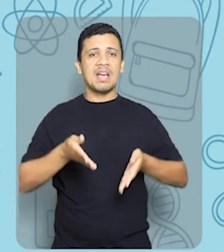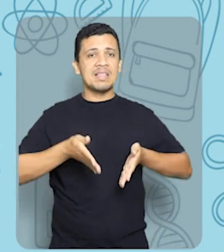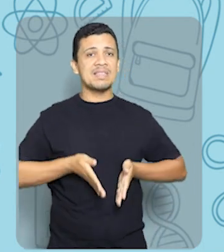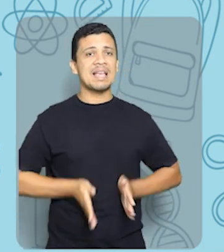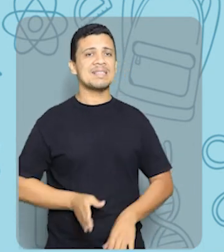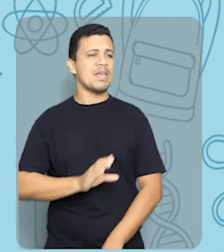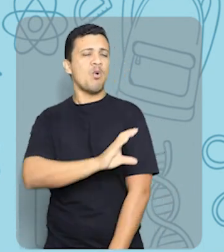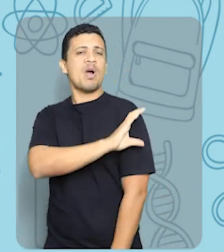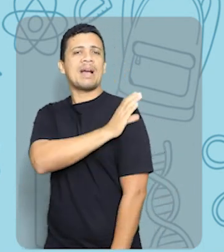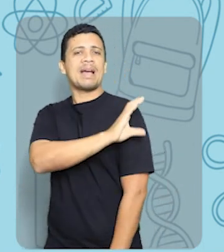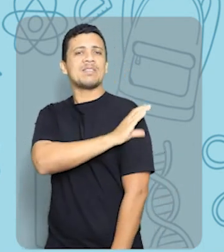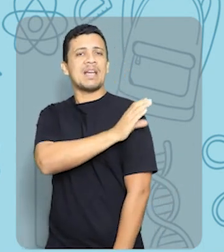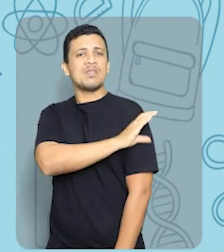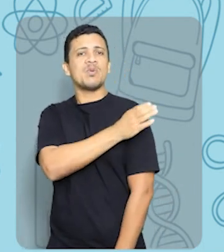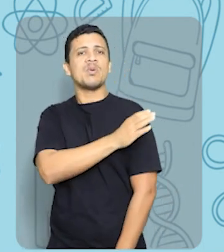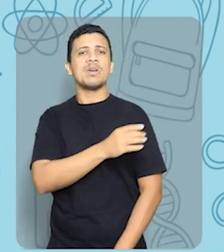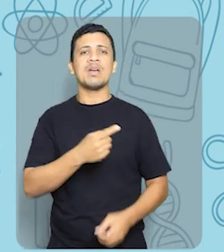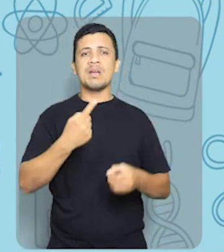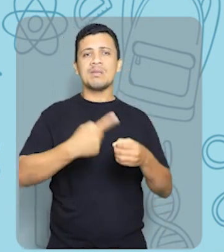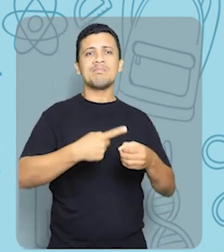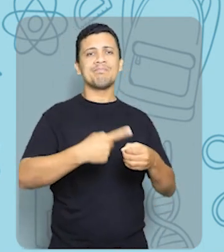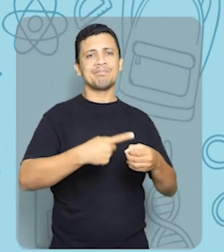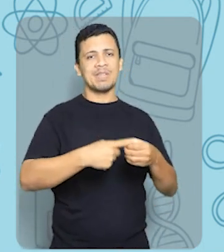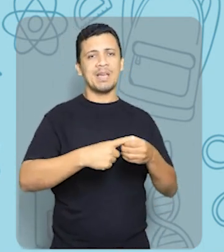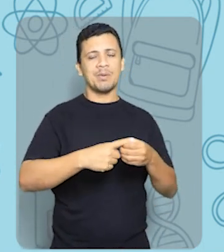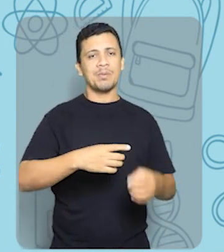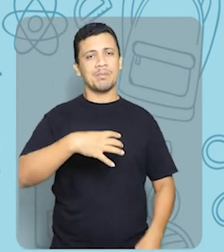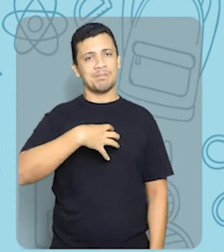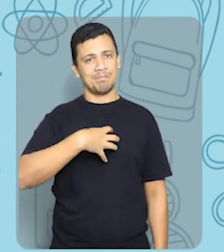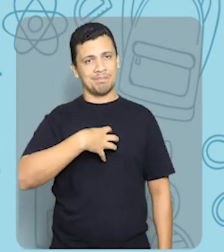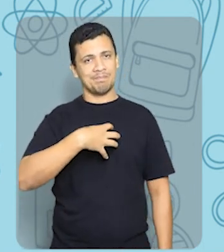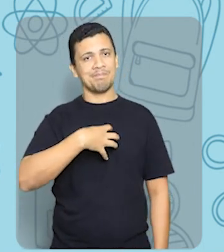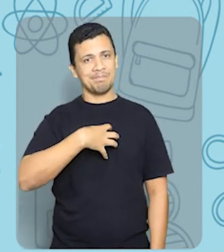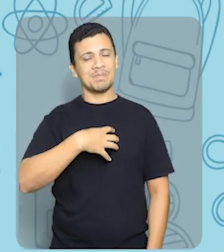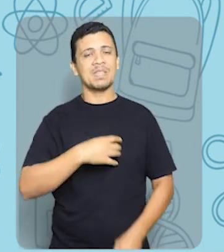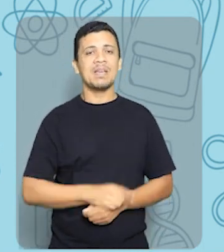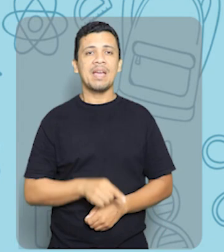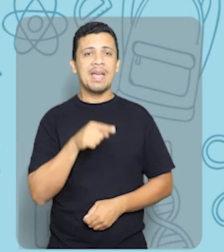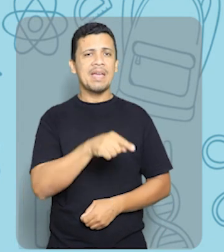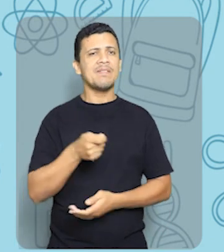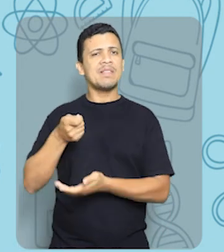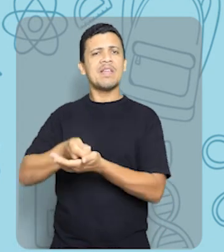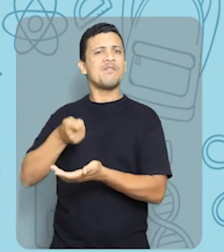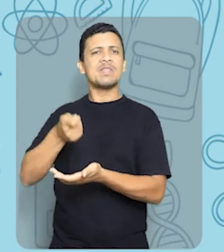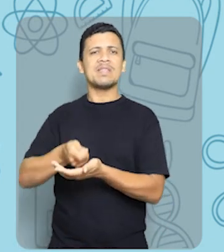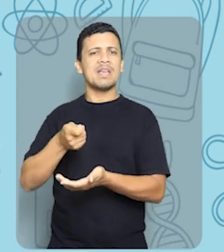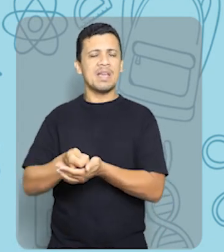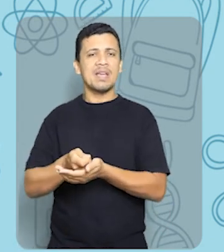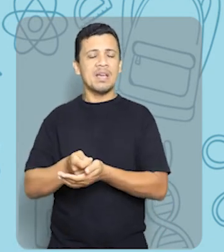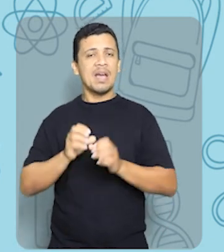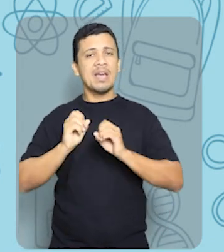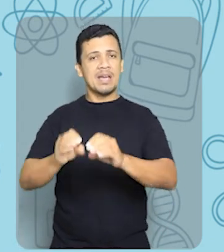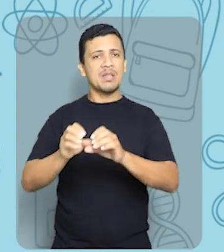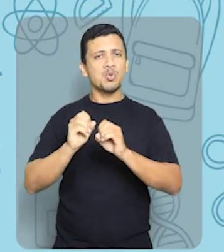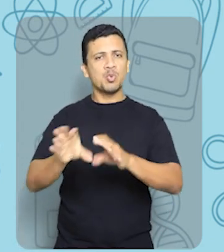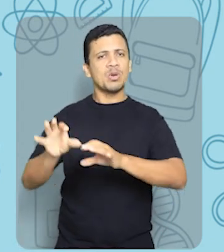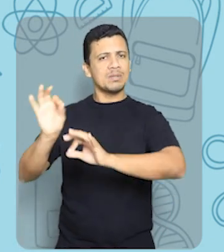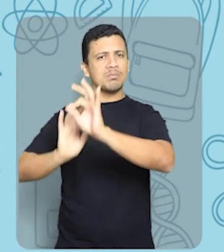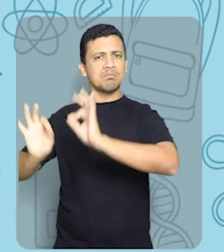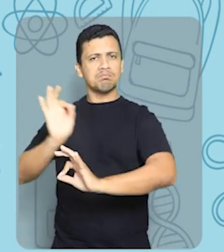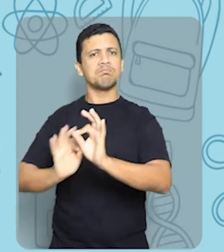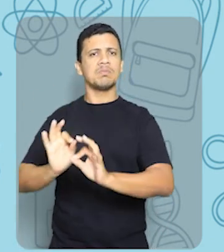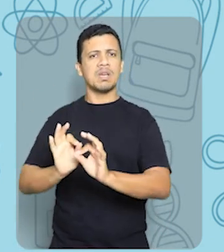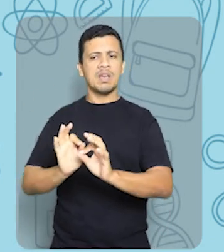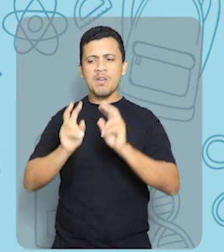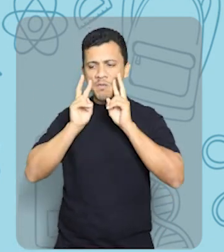cidade de Caetité, localizada no sertão da Bahia. Era conhecido por defender uma educação construtiva que